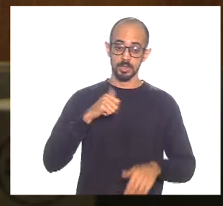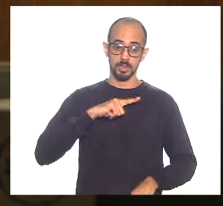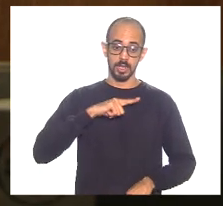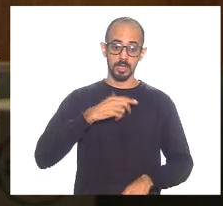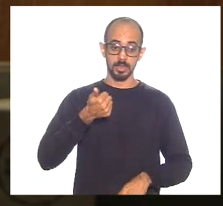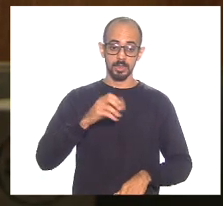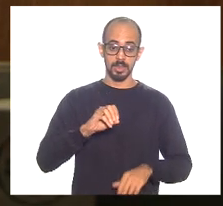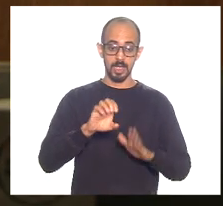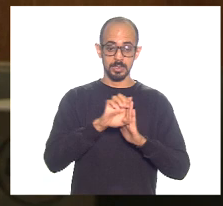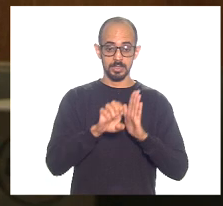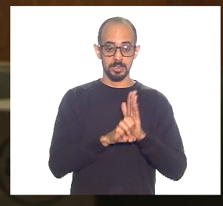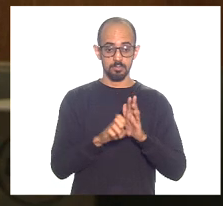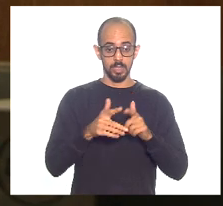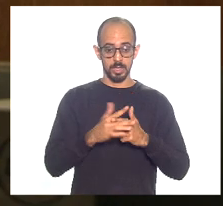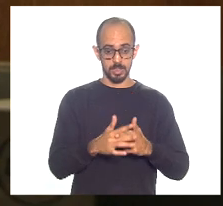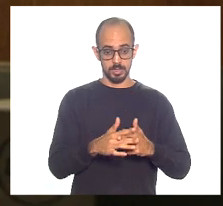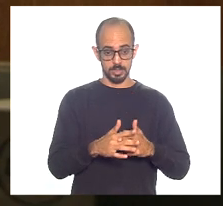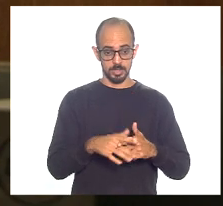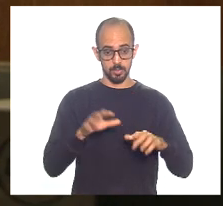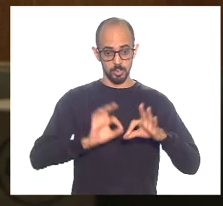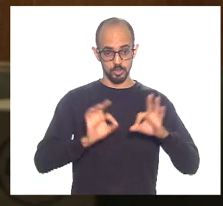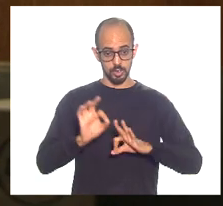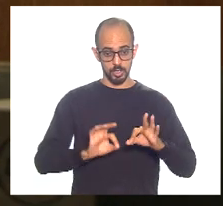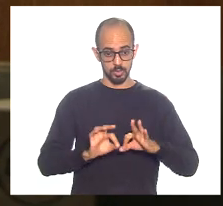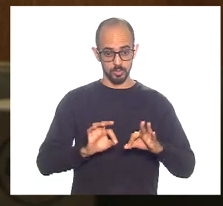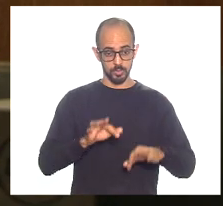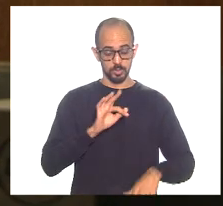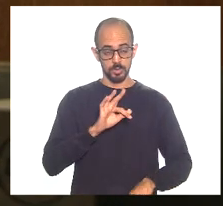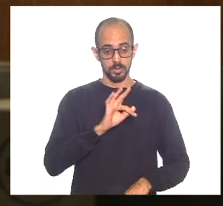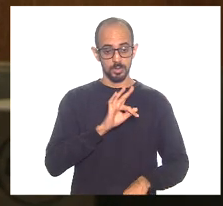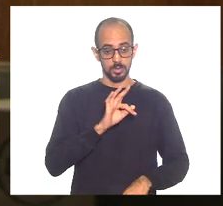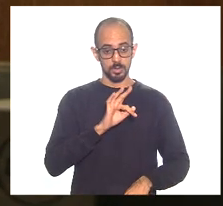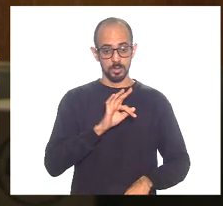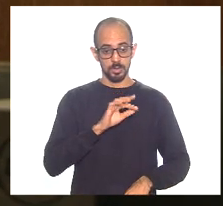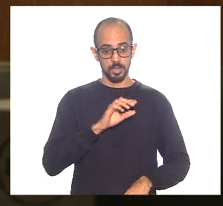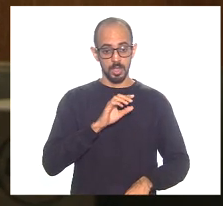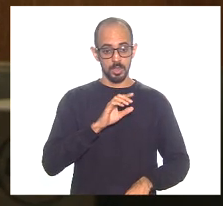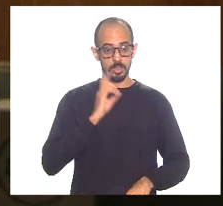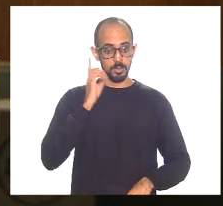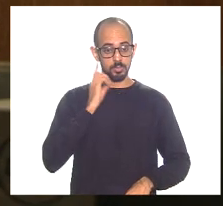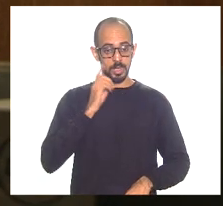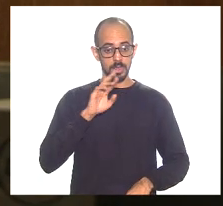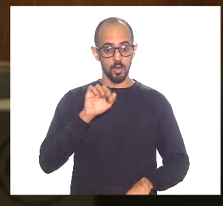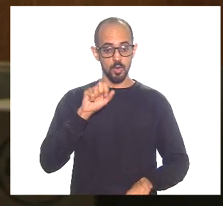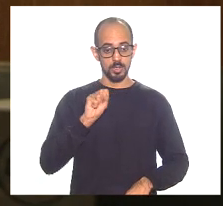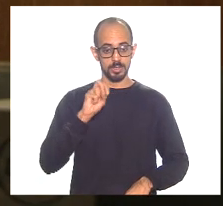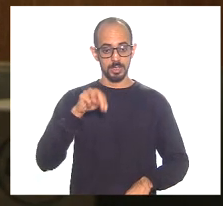Pela Comissão de Assunto da Criança e do Adolescente, do idoso, deputada Rosane Félix.